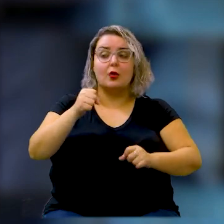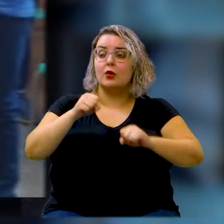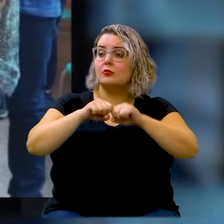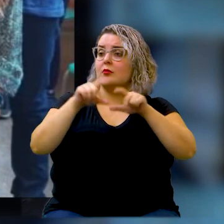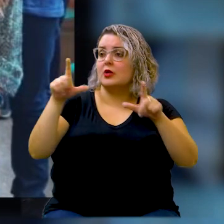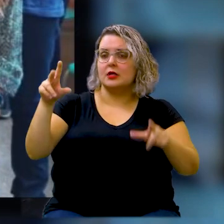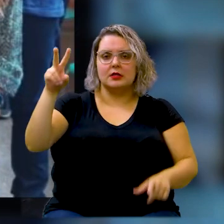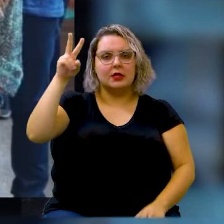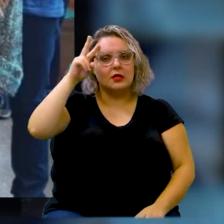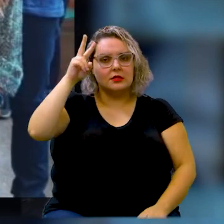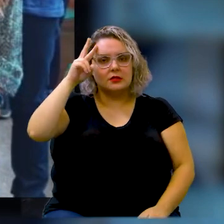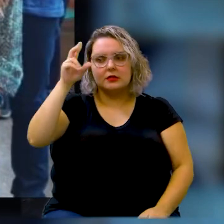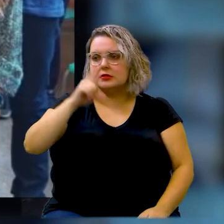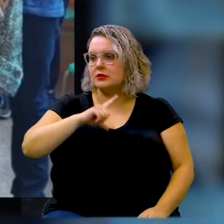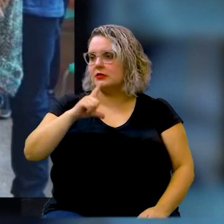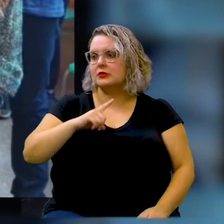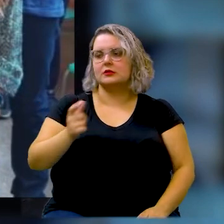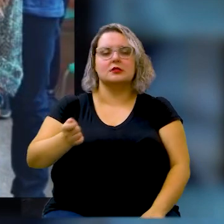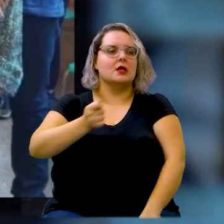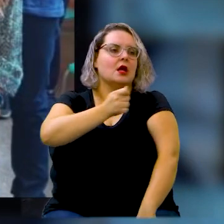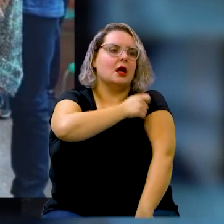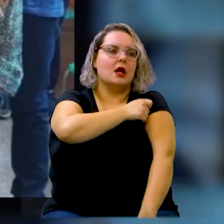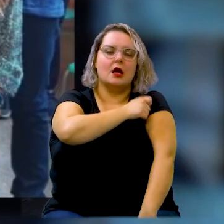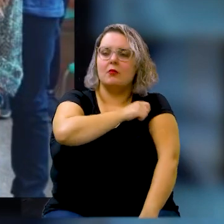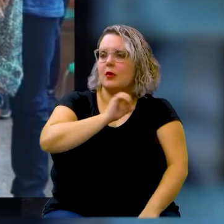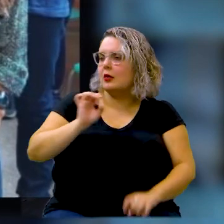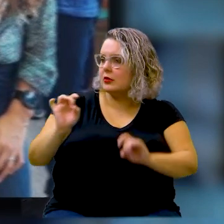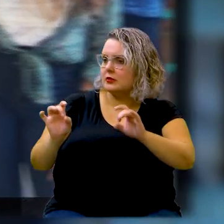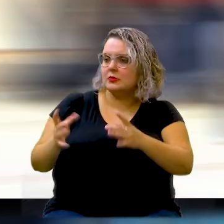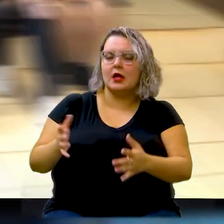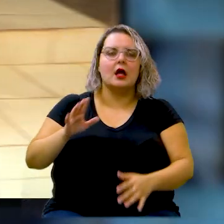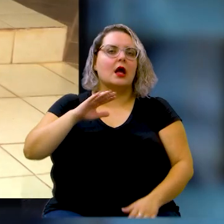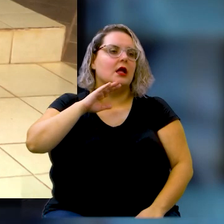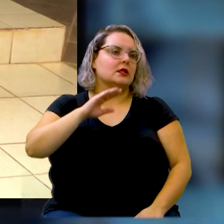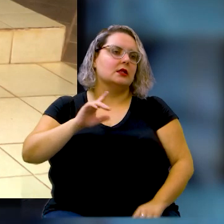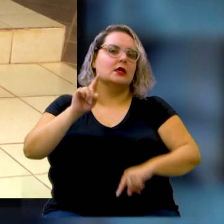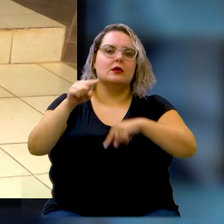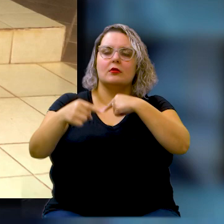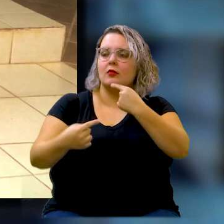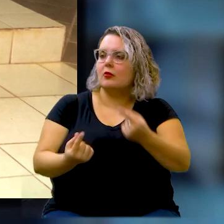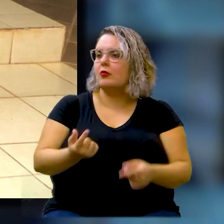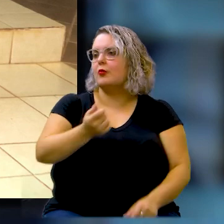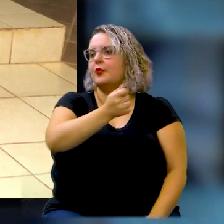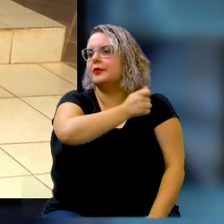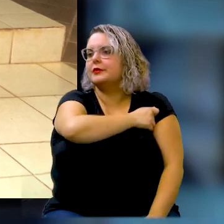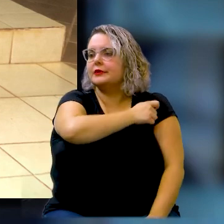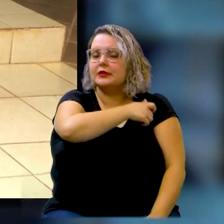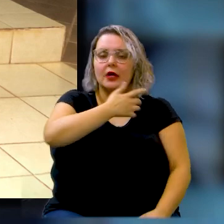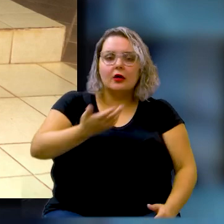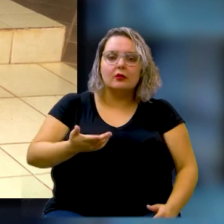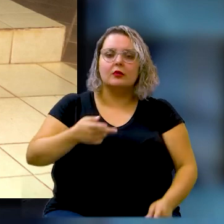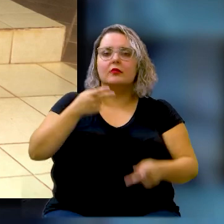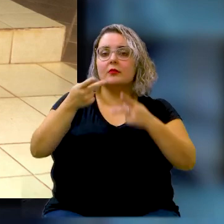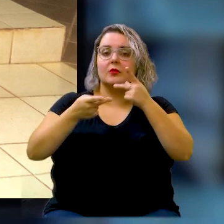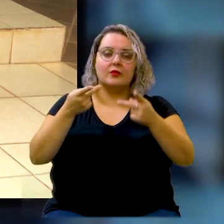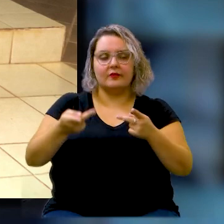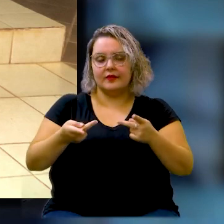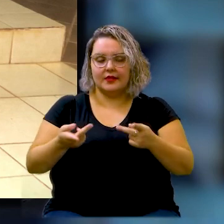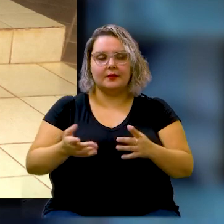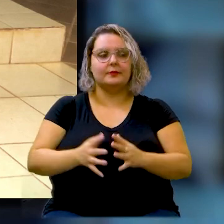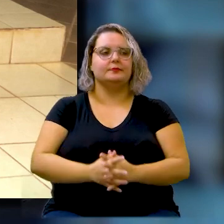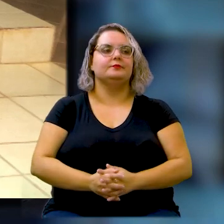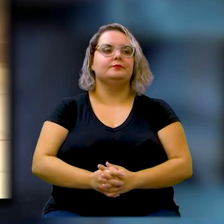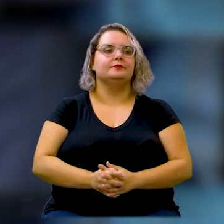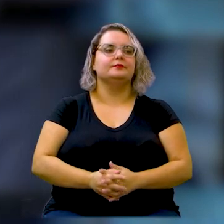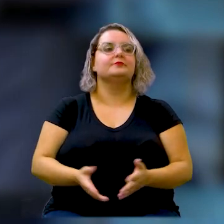na segunda-feira tem aula X, à tarde tem aula Y, vamos passar um pouco o pincel aí por